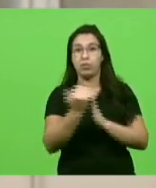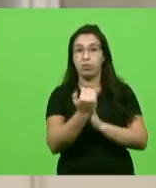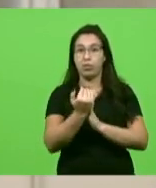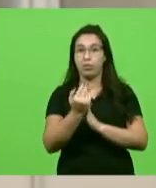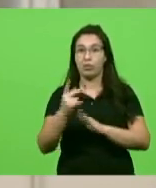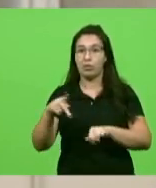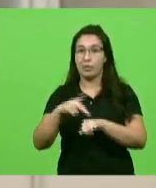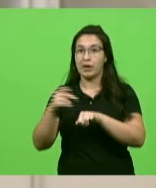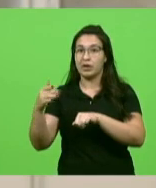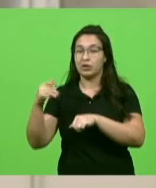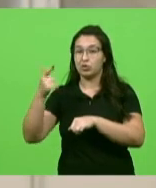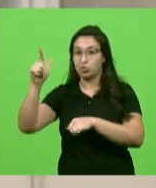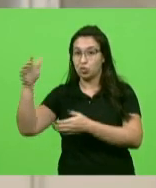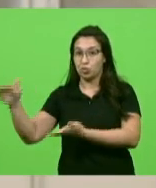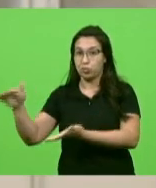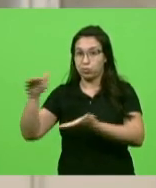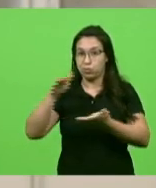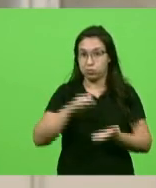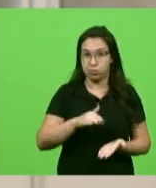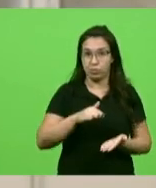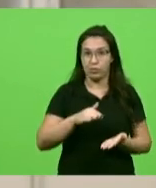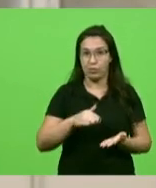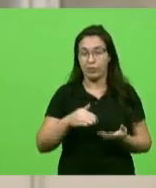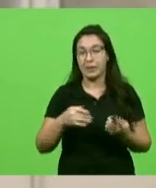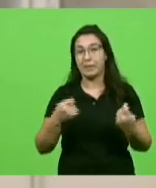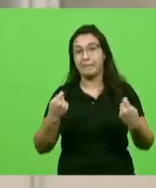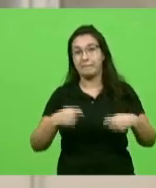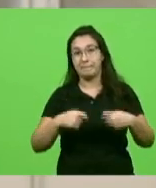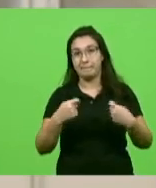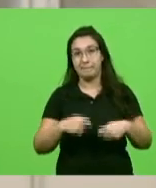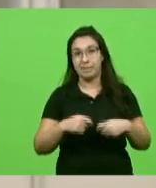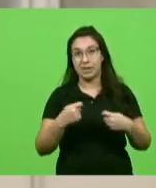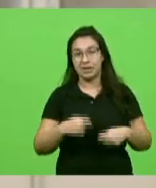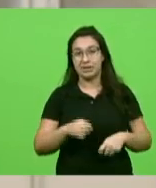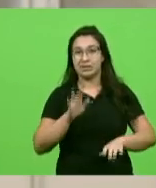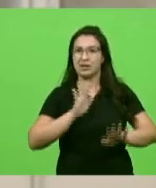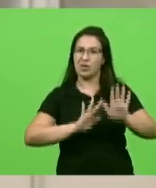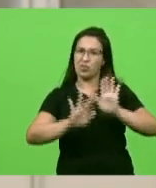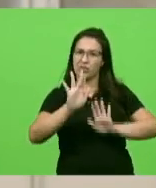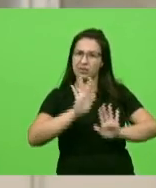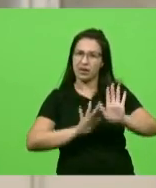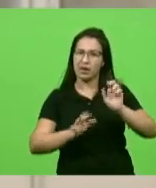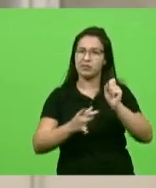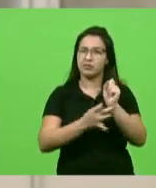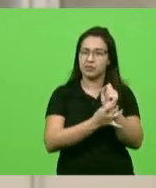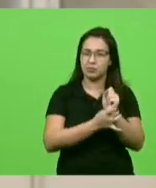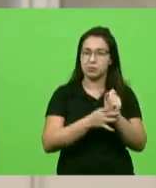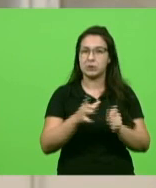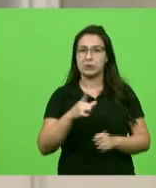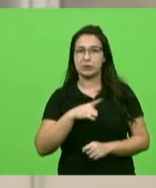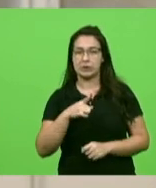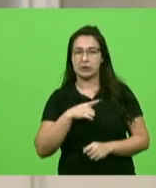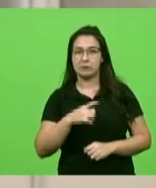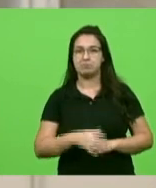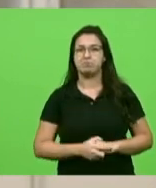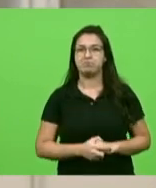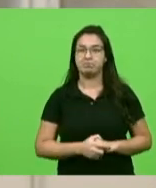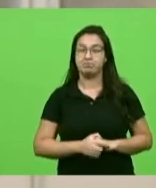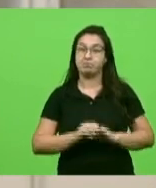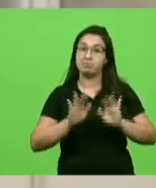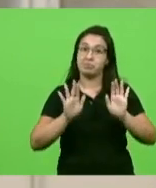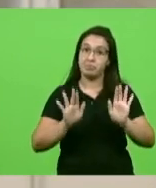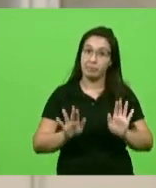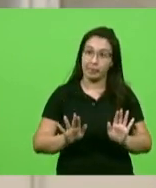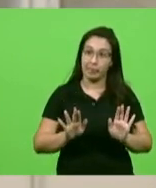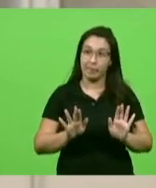importados o que intuitivamente exige o proceder o maiores cautelas e garantias É mas